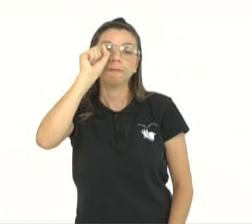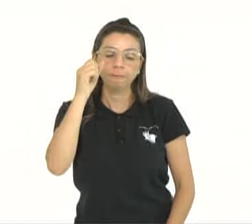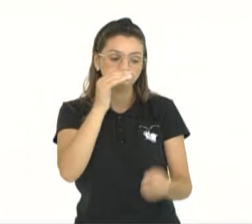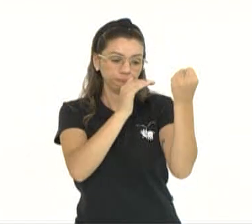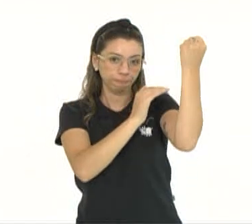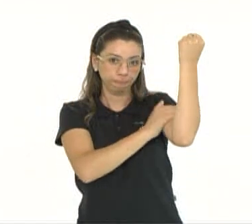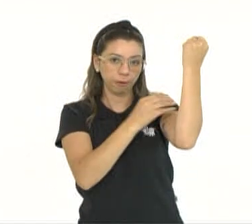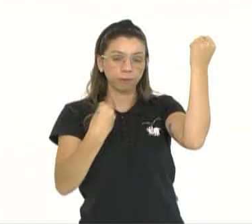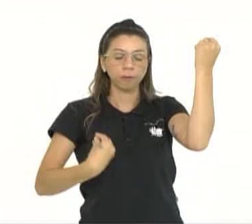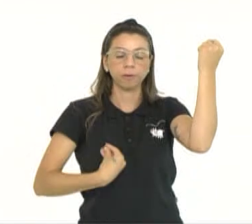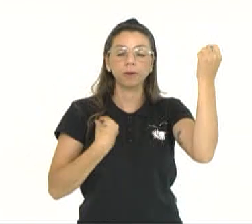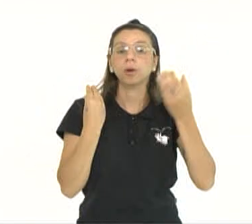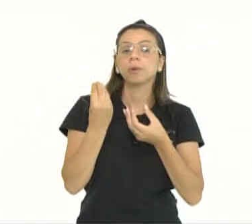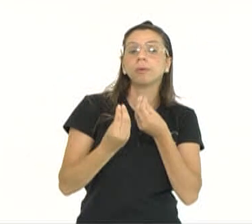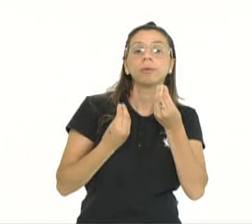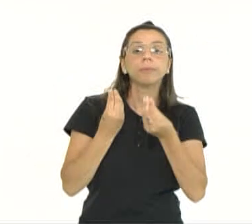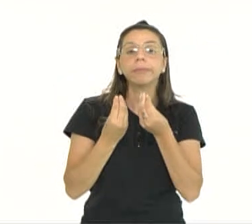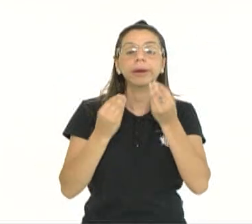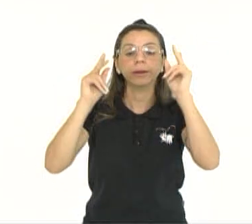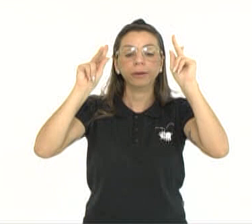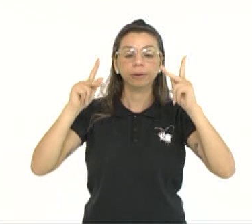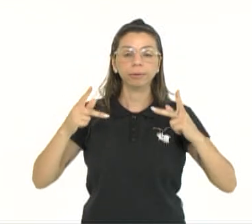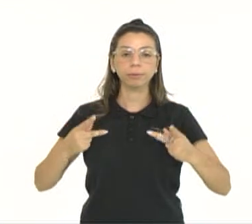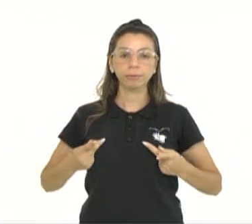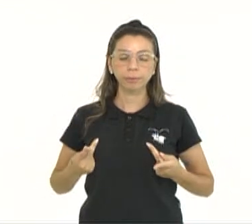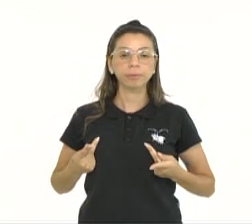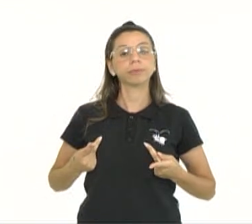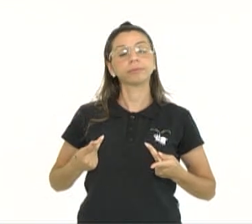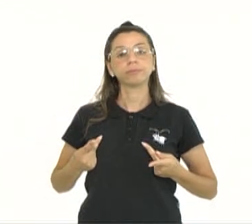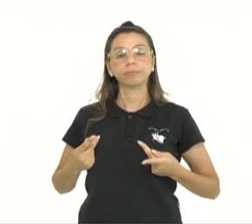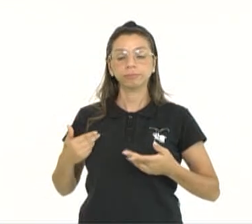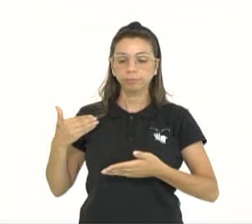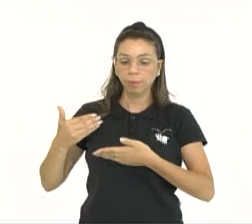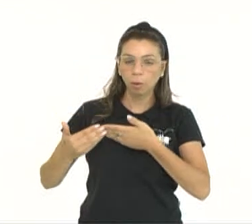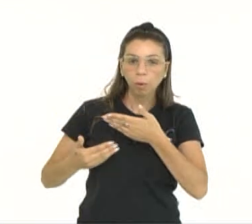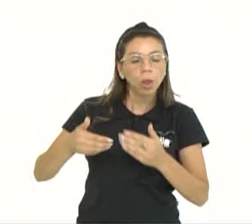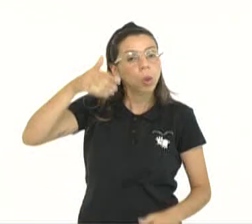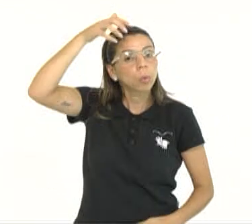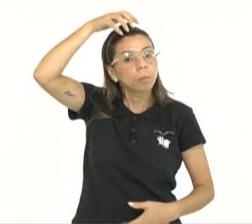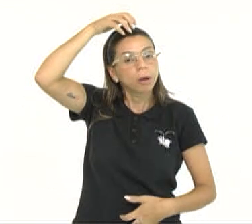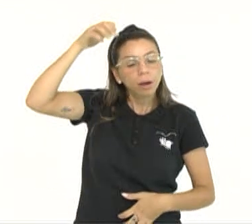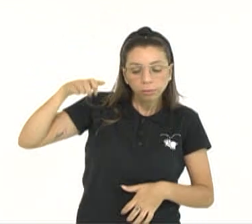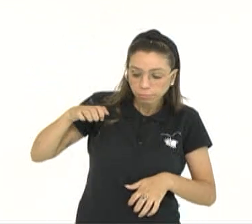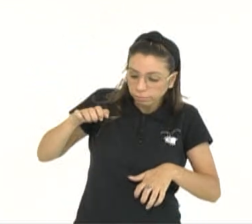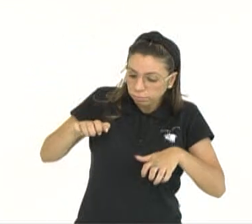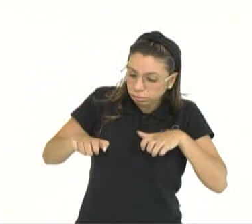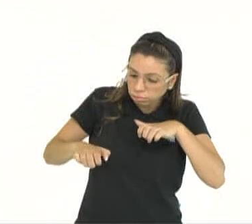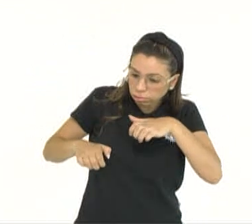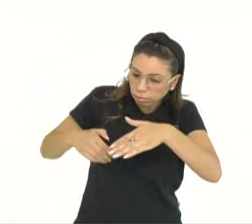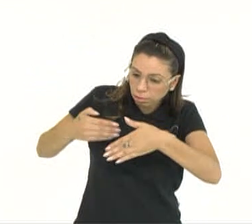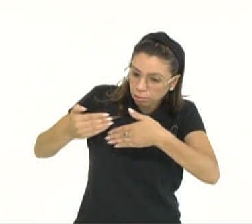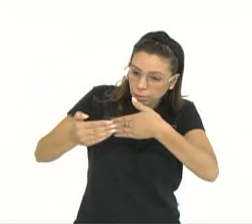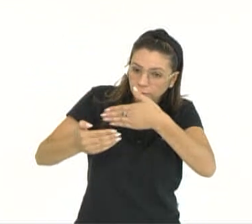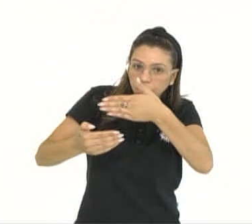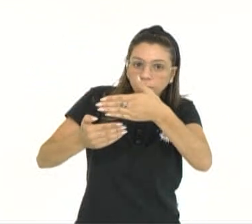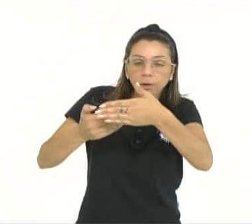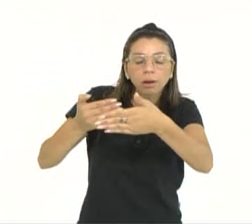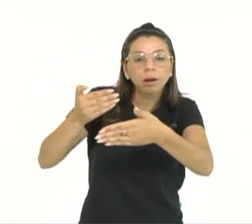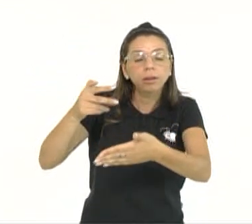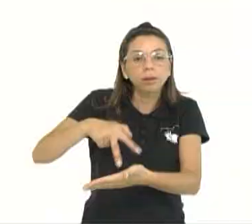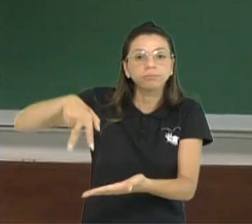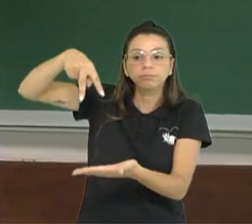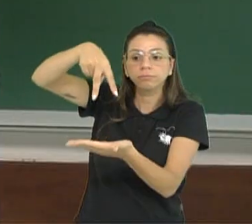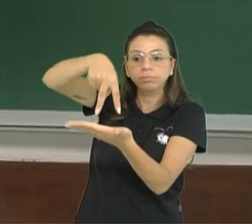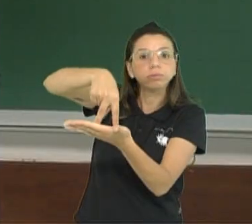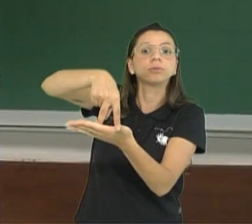seres humanos se constituíram da ordem dos primatas, passando ao gênero Homo. Veja